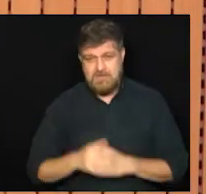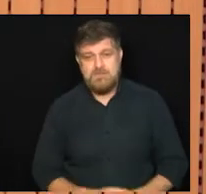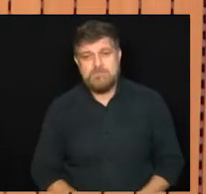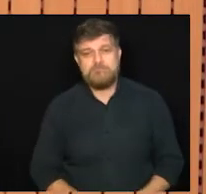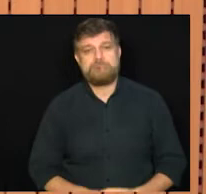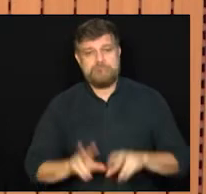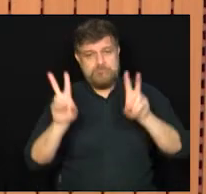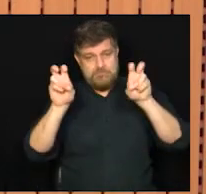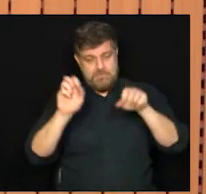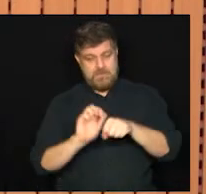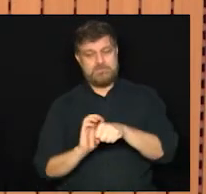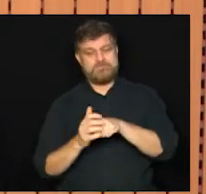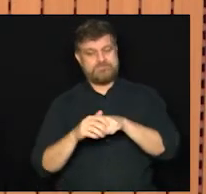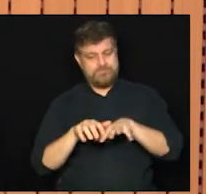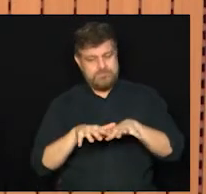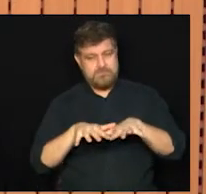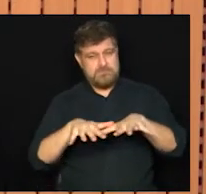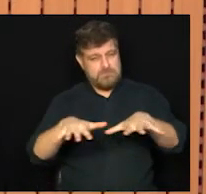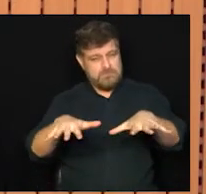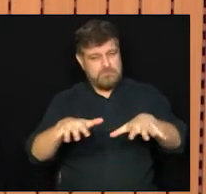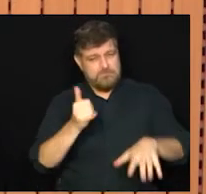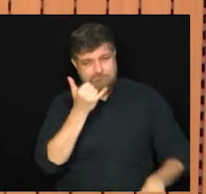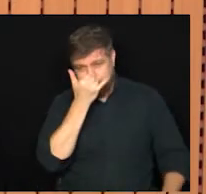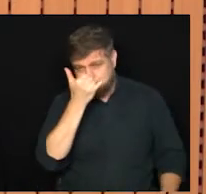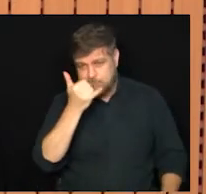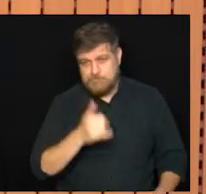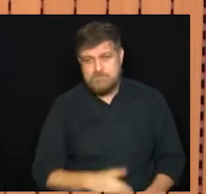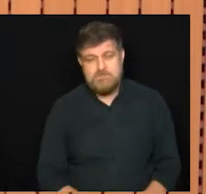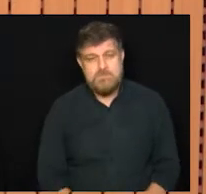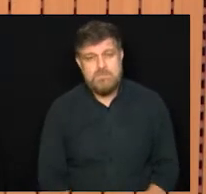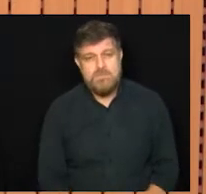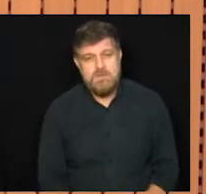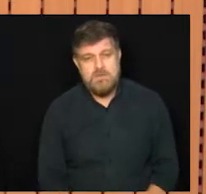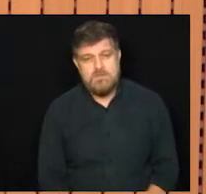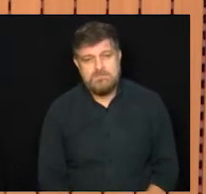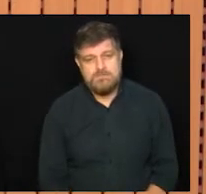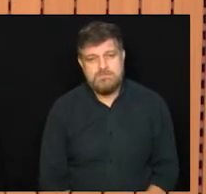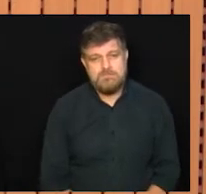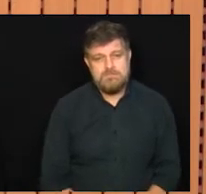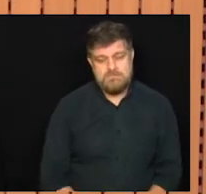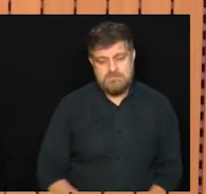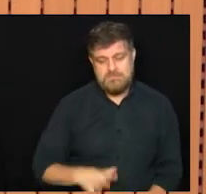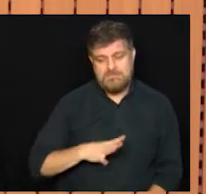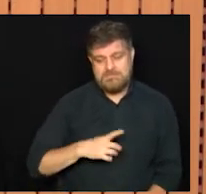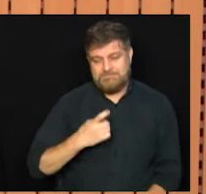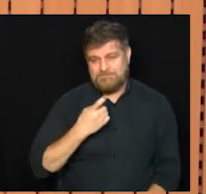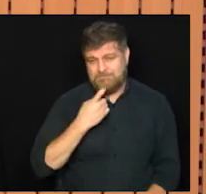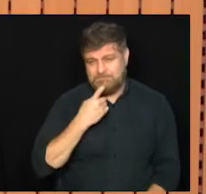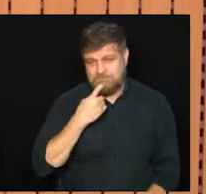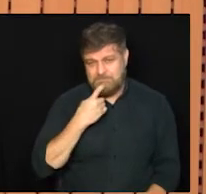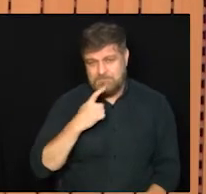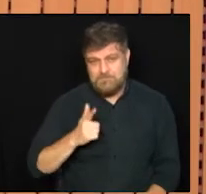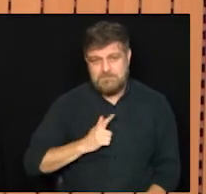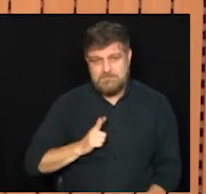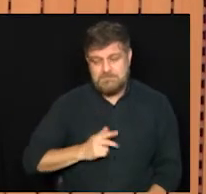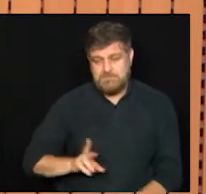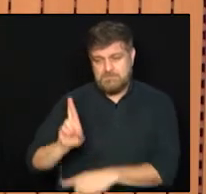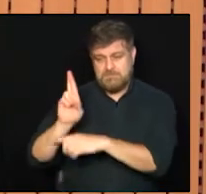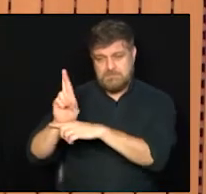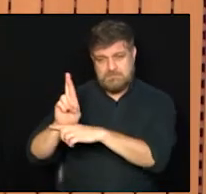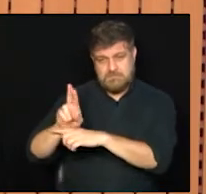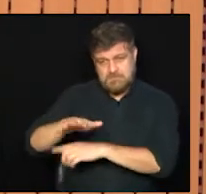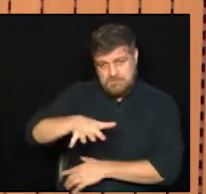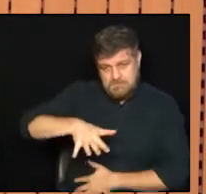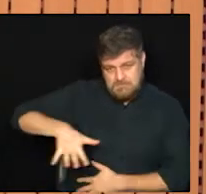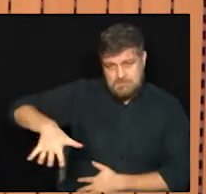da pandemia do coronavírus no município de Campinas, ouvindo aqui os representantes do setor